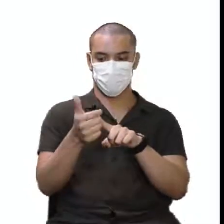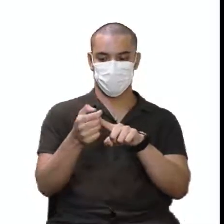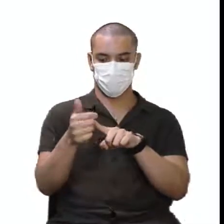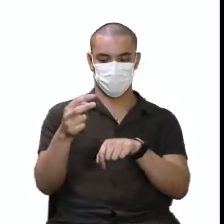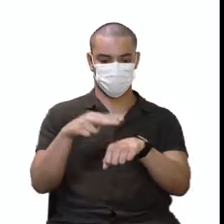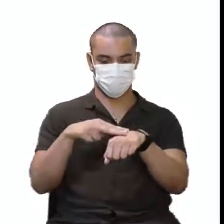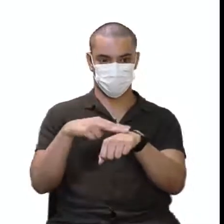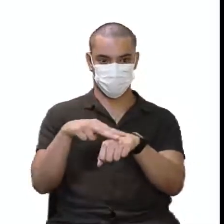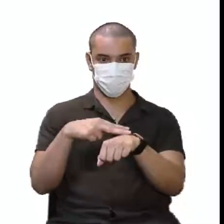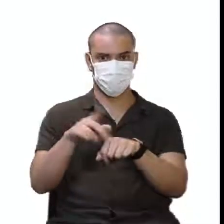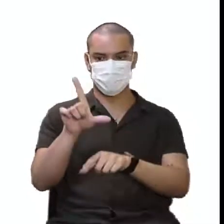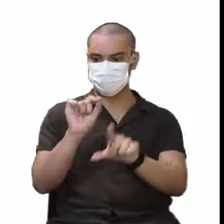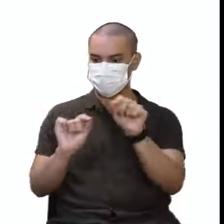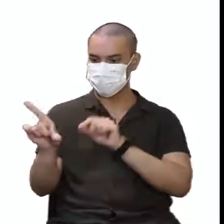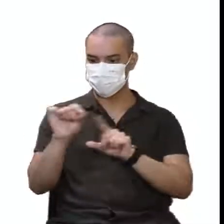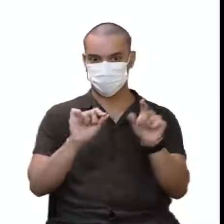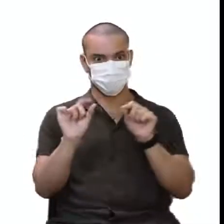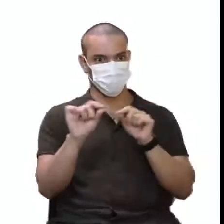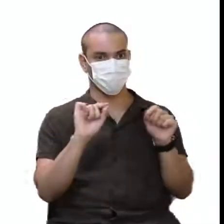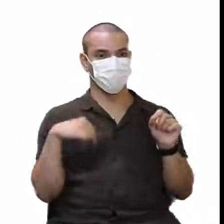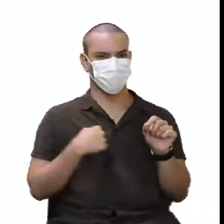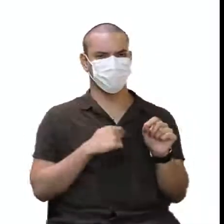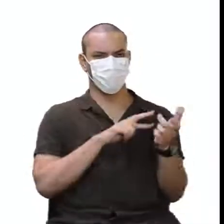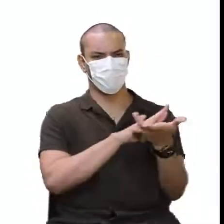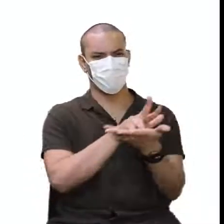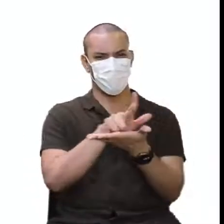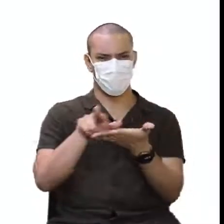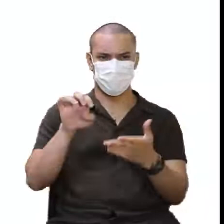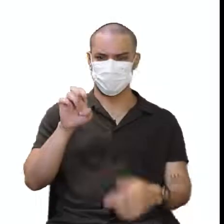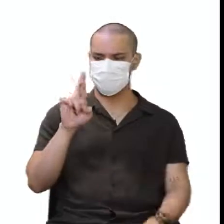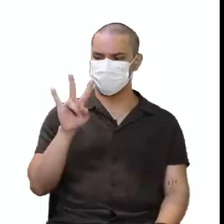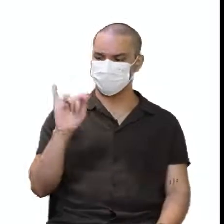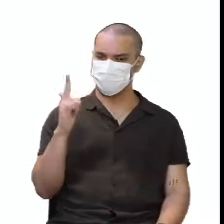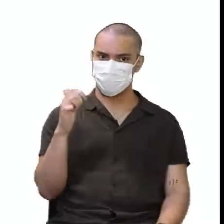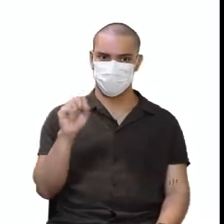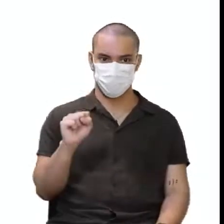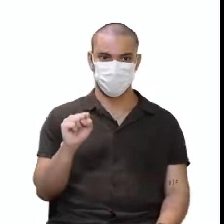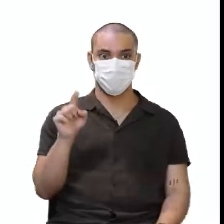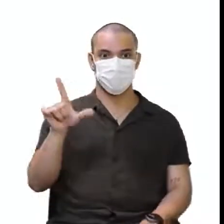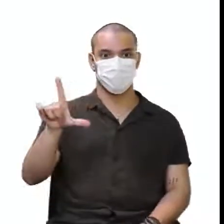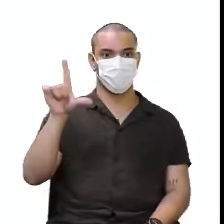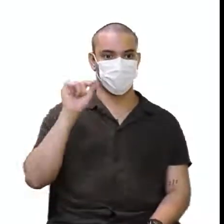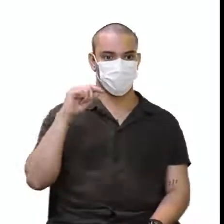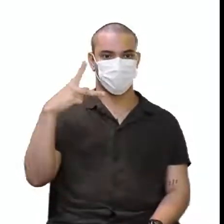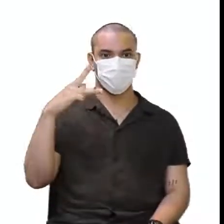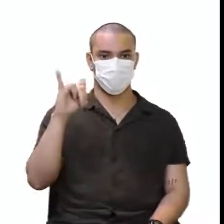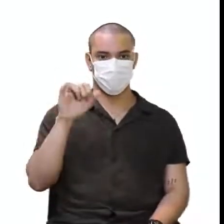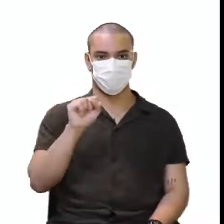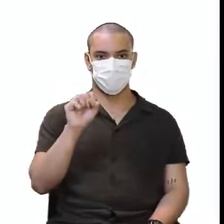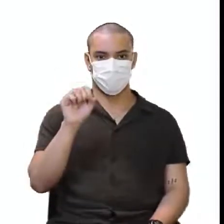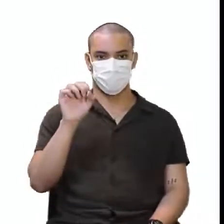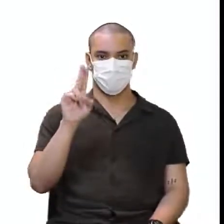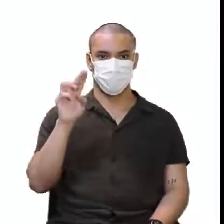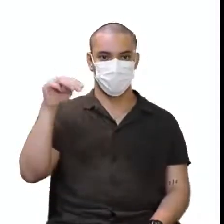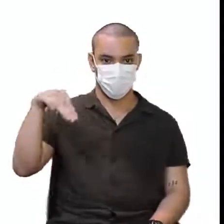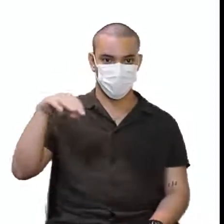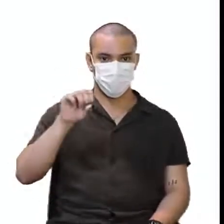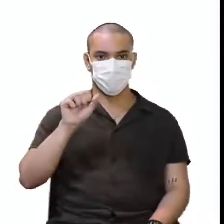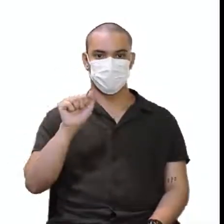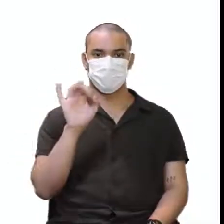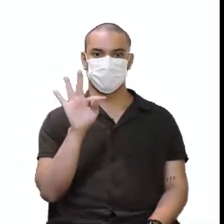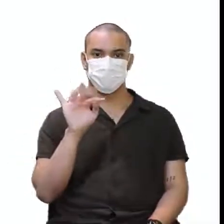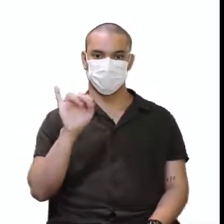então, das ervilhas, que nós temos variedades de ervilhas, a Pisum sativum, que é uma planta herbácea.